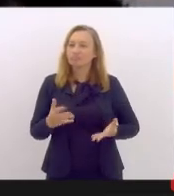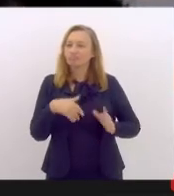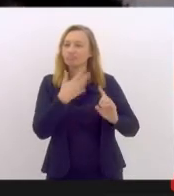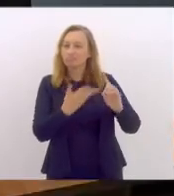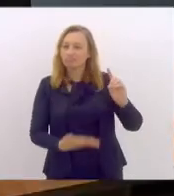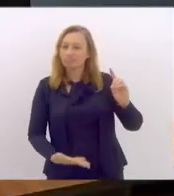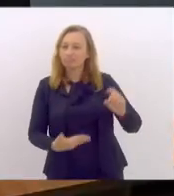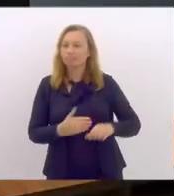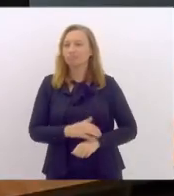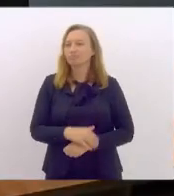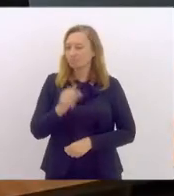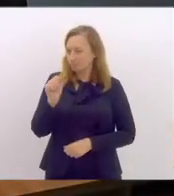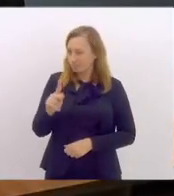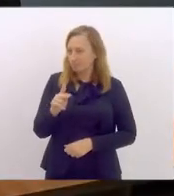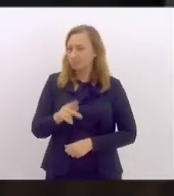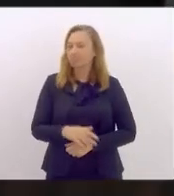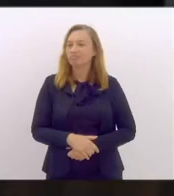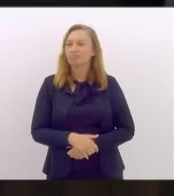homenagem